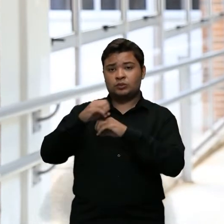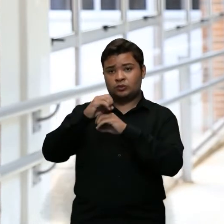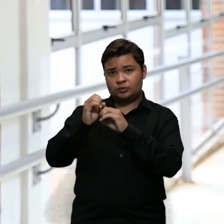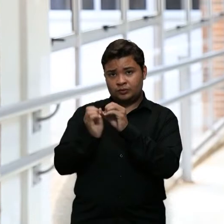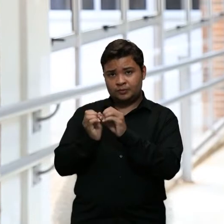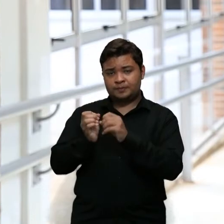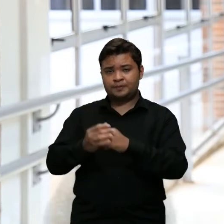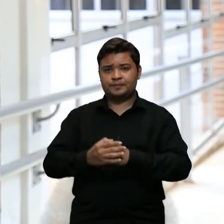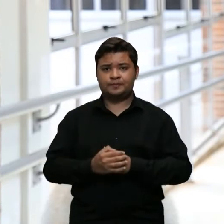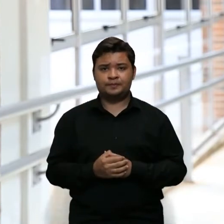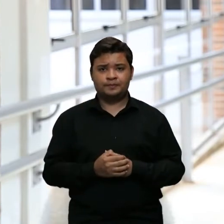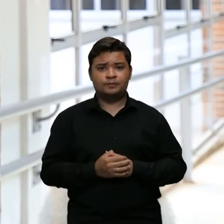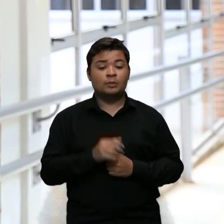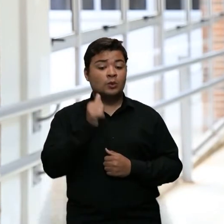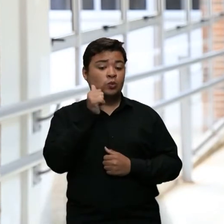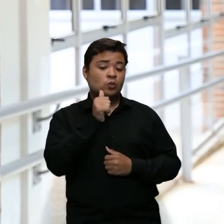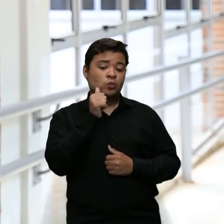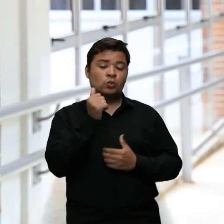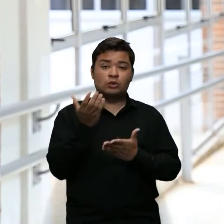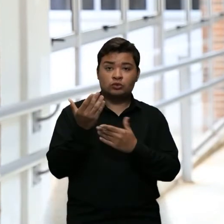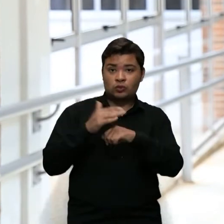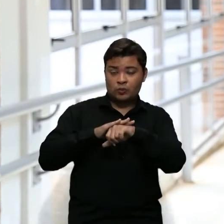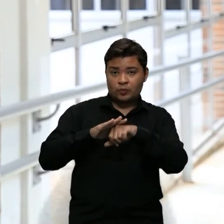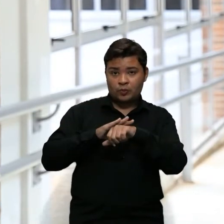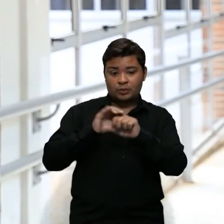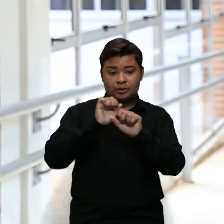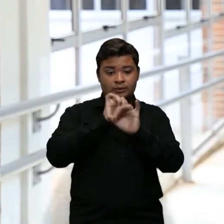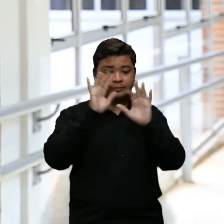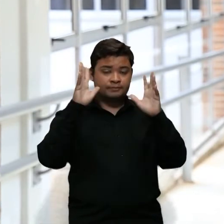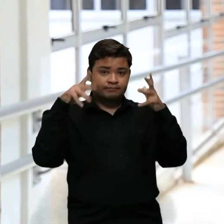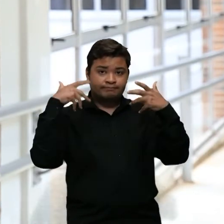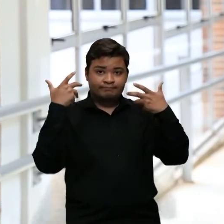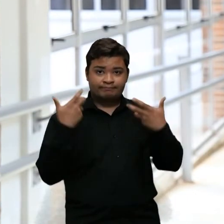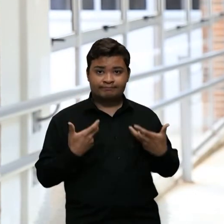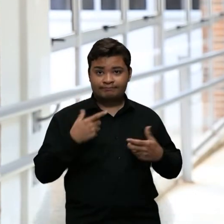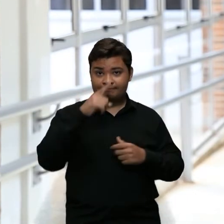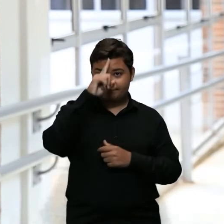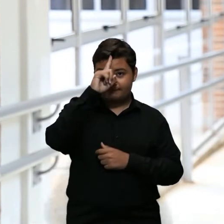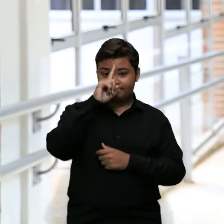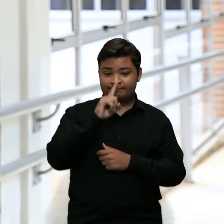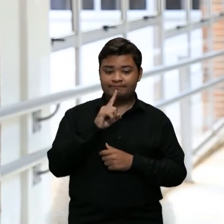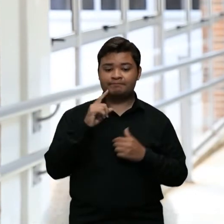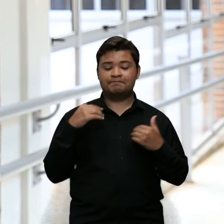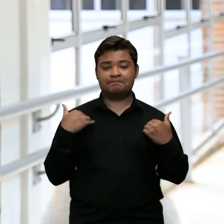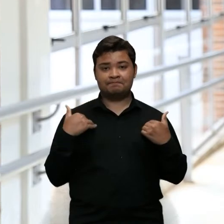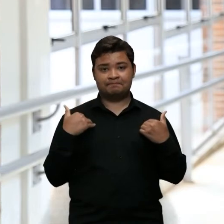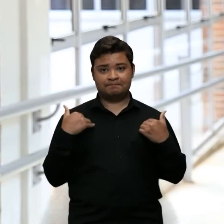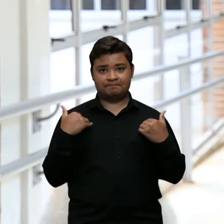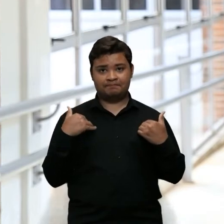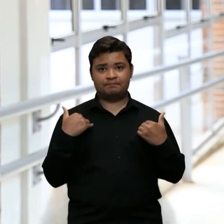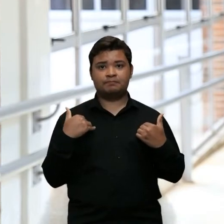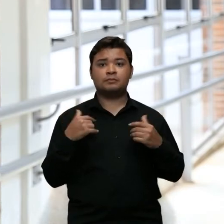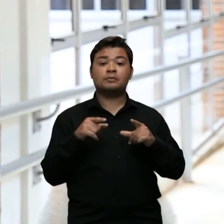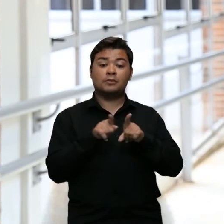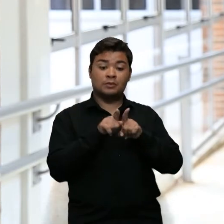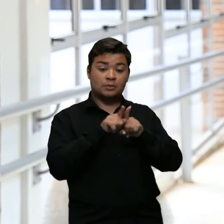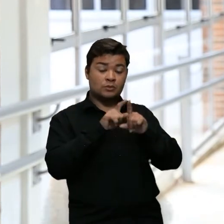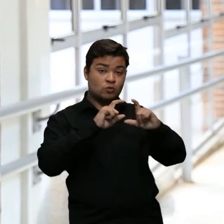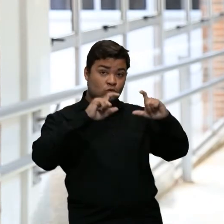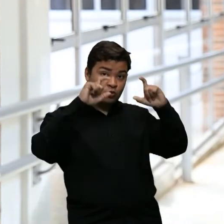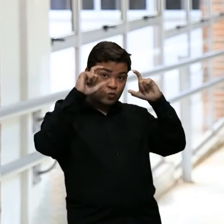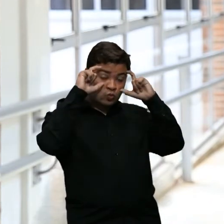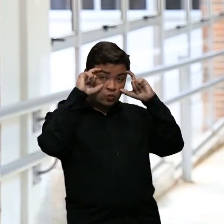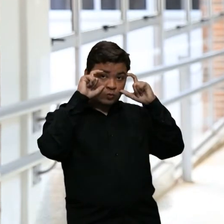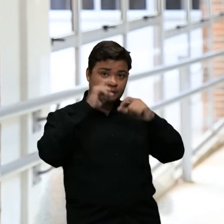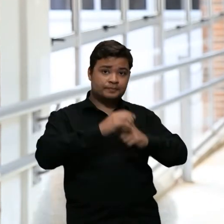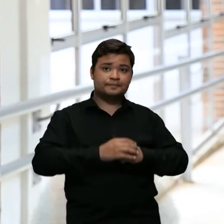universidade. Eu sou uma mulher jovem de pele clara com os cabelos loiros e cacheados um pouquinho abaixo dos ombros e eu também uso óculos.